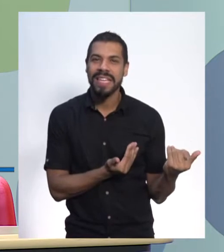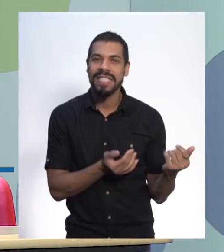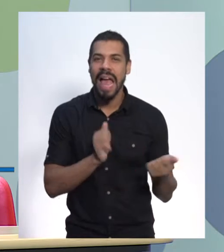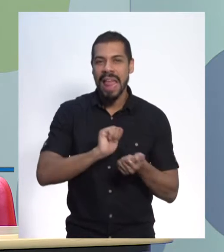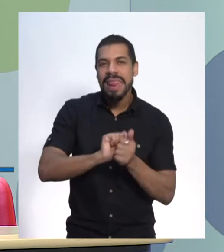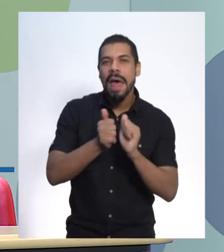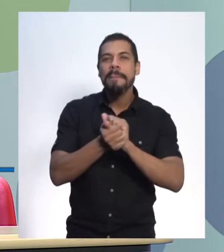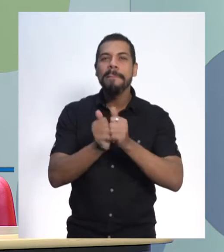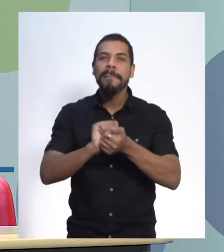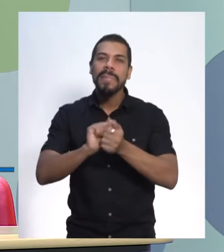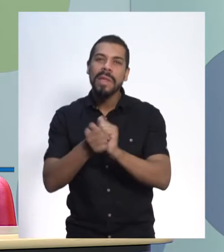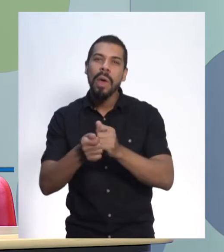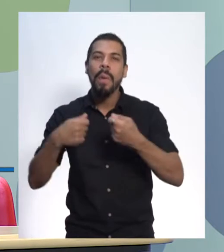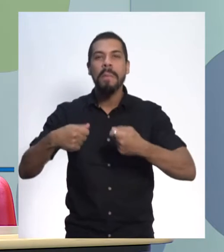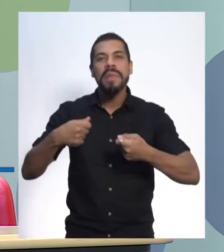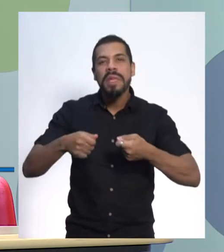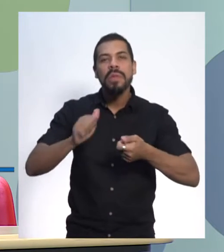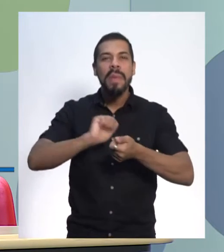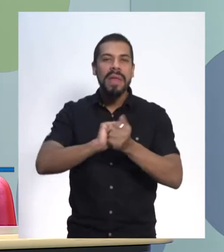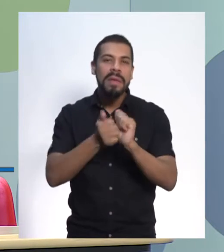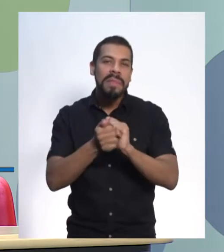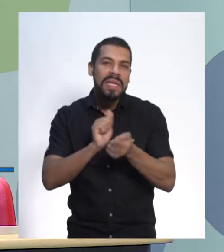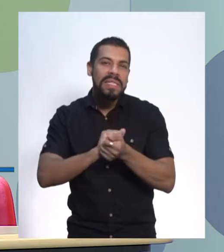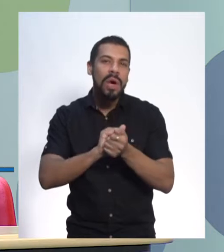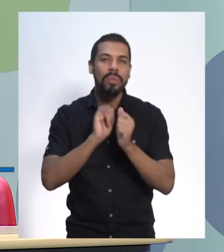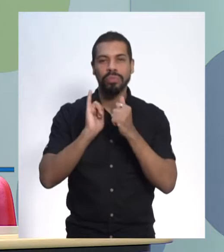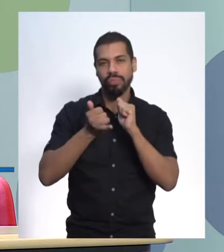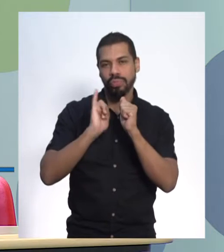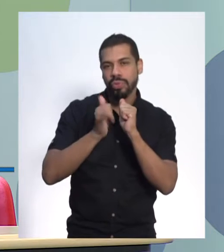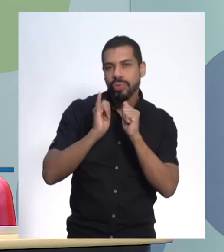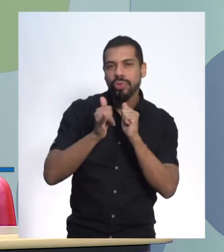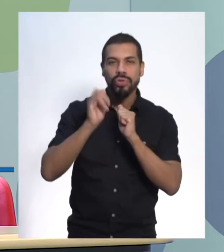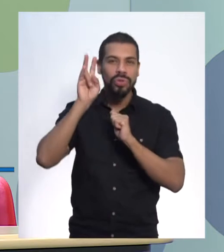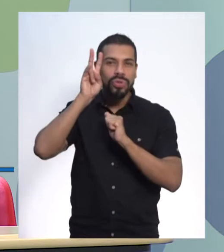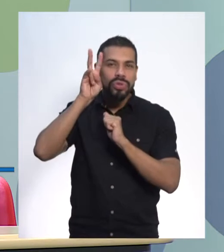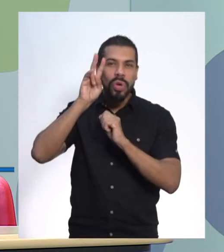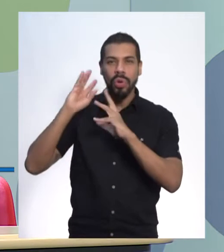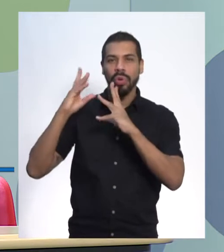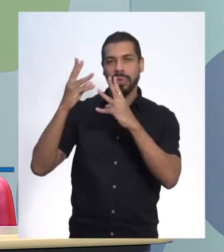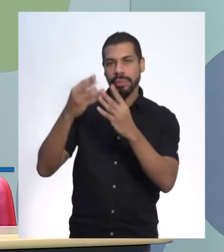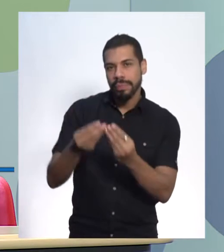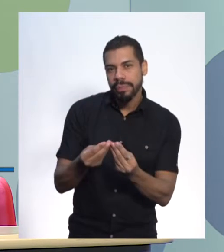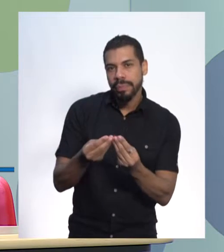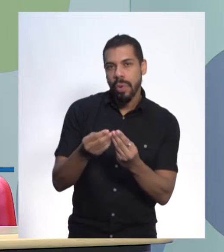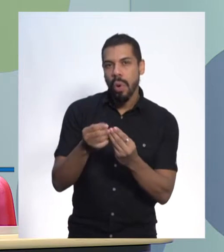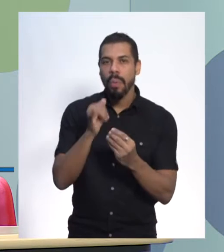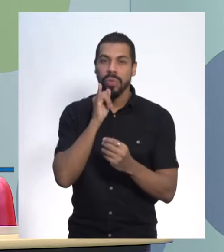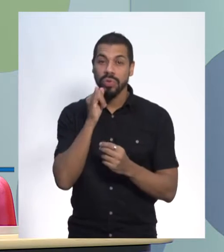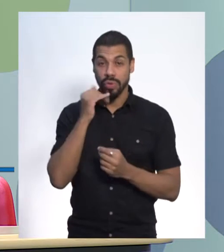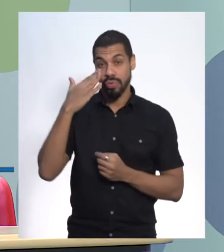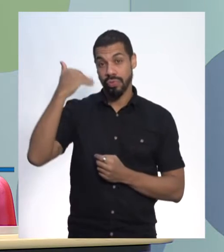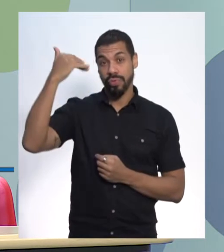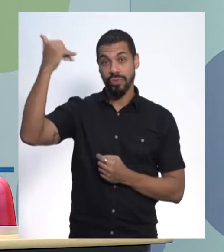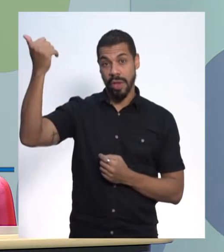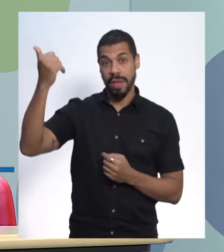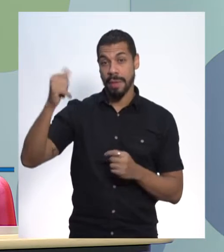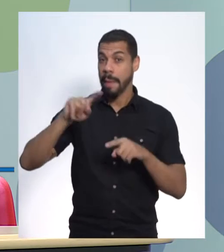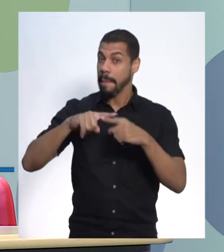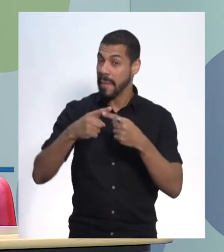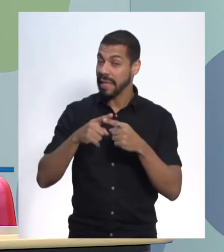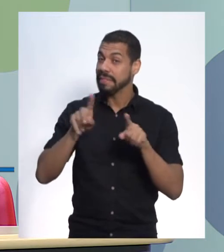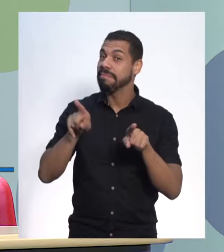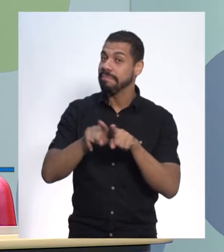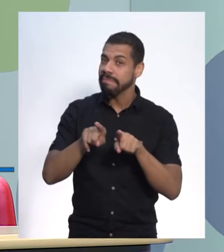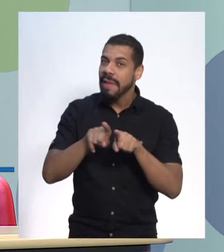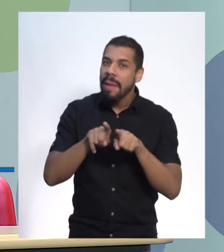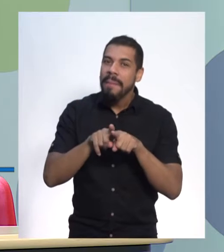para cada público, eu faço uma adequação da história. Então, seria, na verdade, aí, a história de um sucesso, né, de um enredo. Mas vale lembrar que as